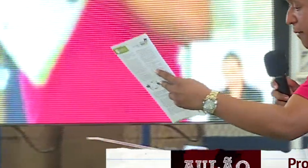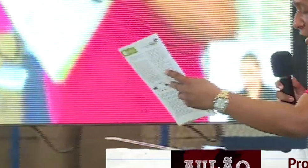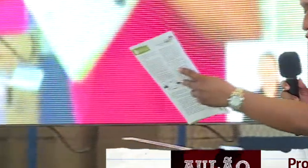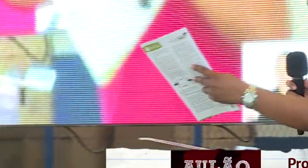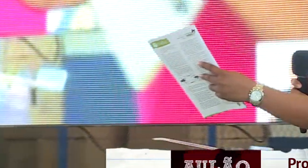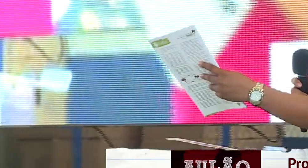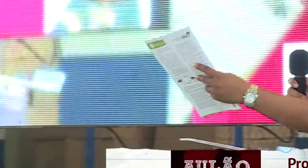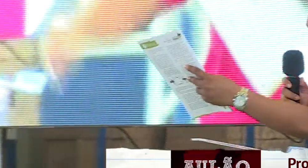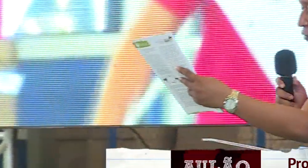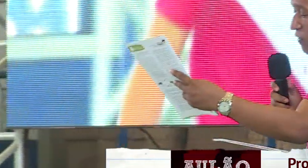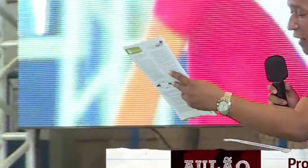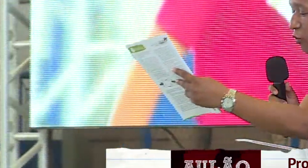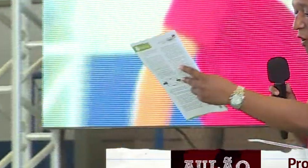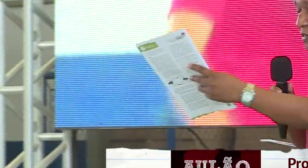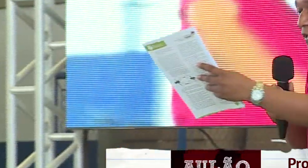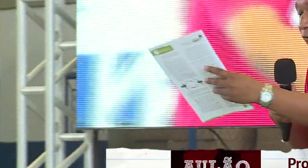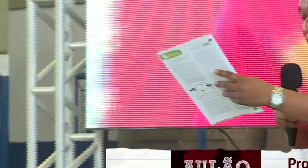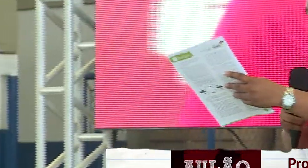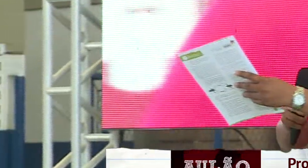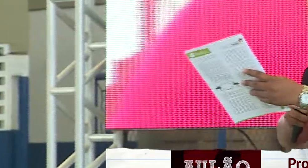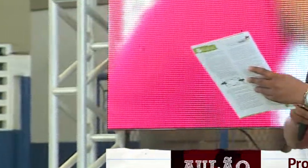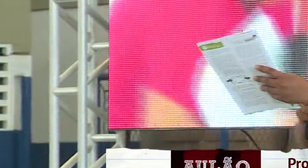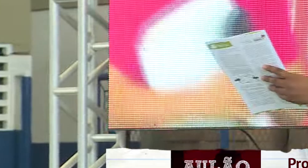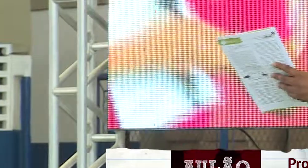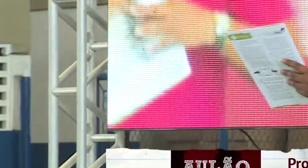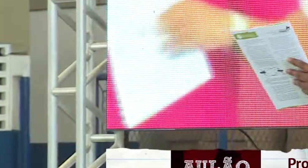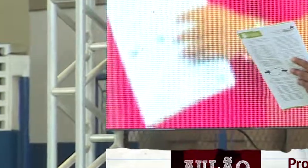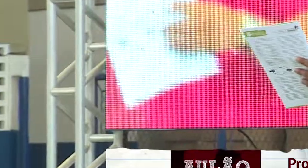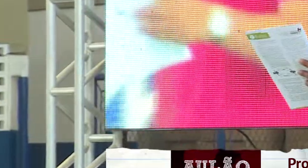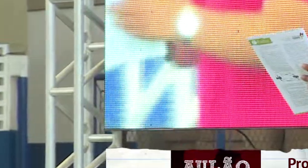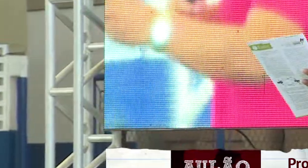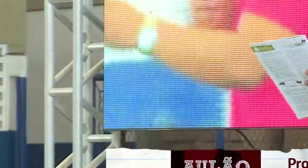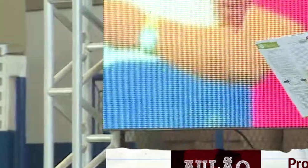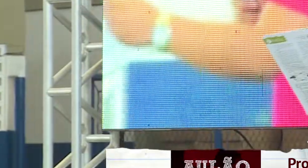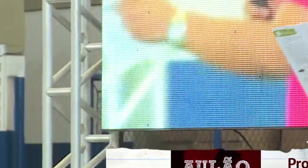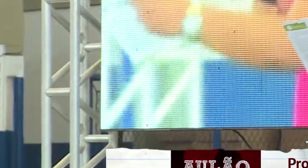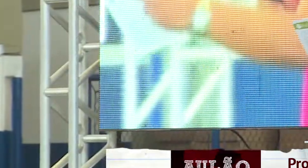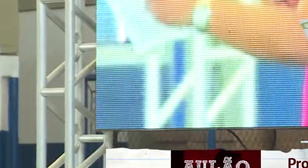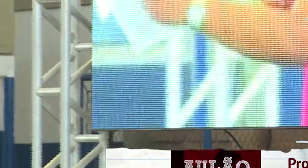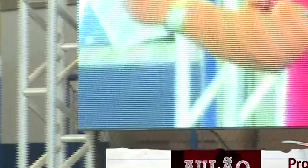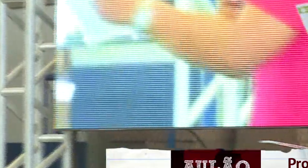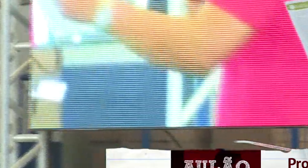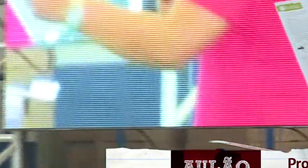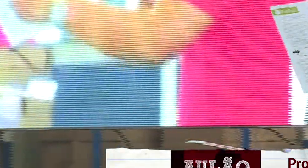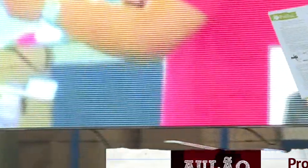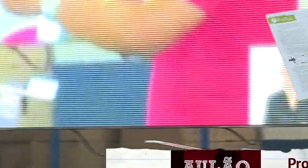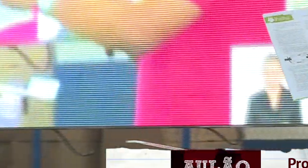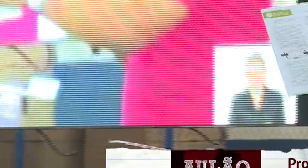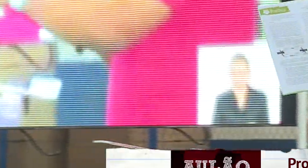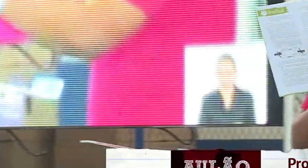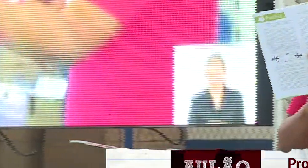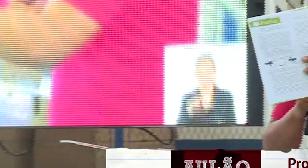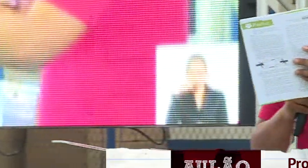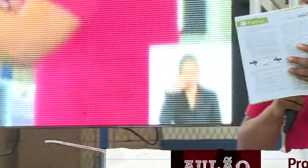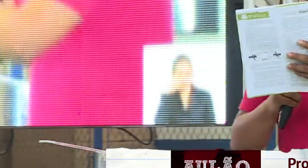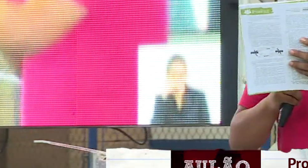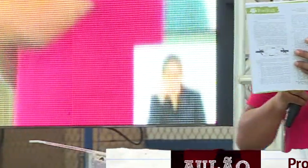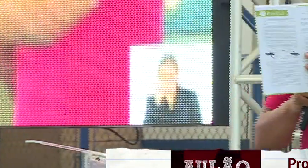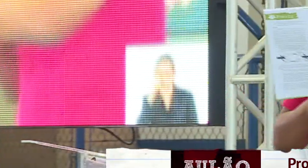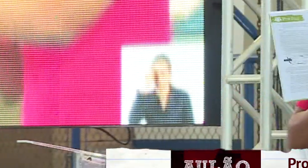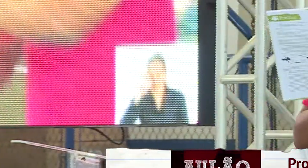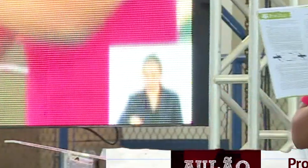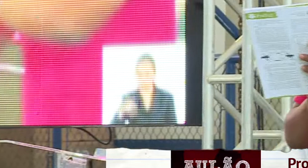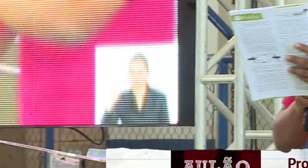A temperatura é um dos fatores que influenciam a velocidade de uma reação. Beleza. Quando aumentamos